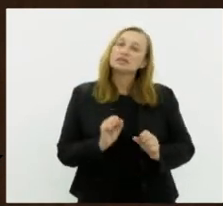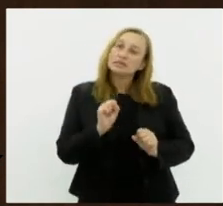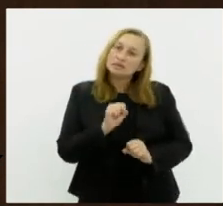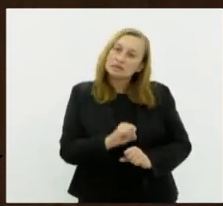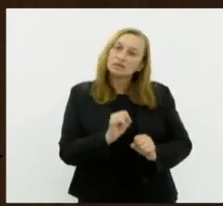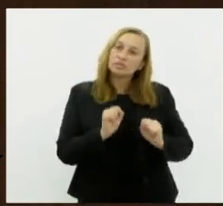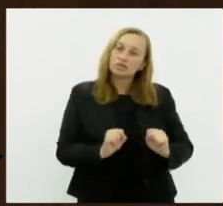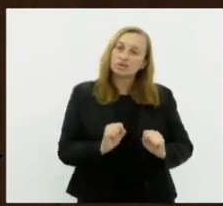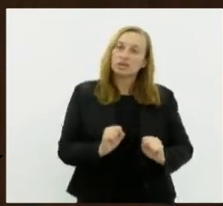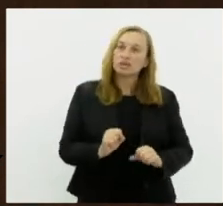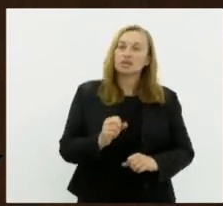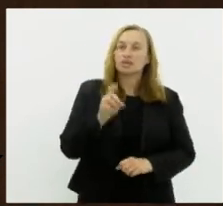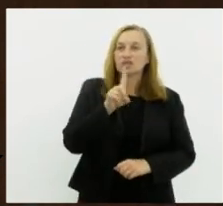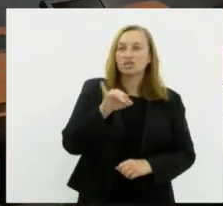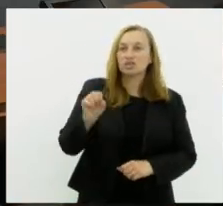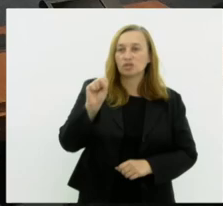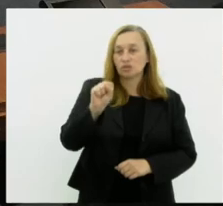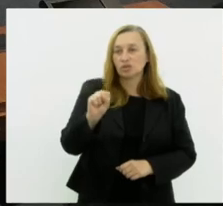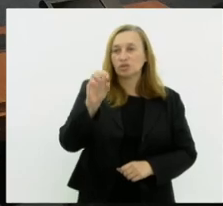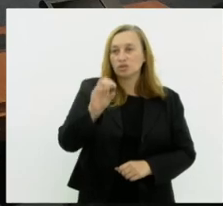possível, no dia 8 de outubro.